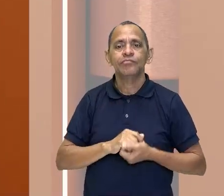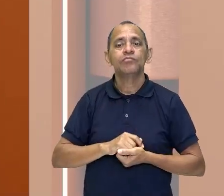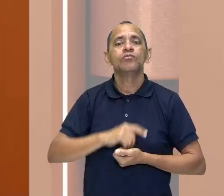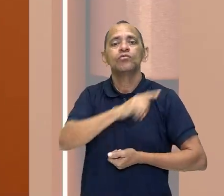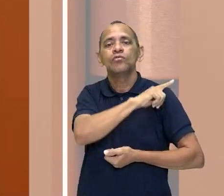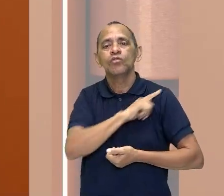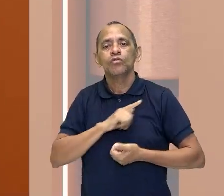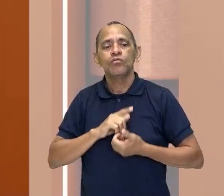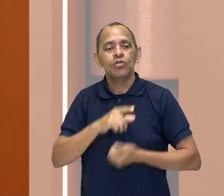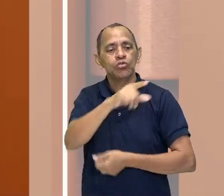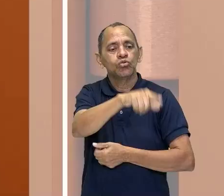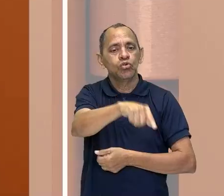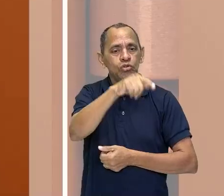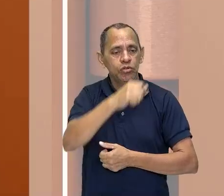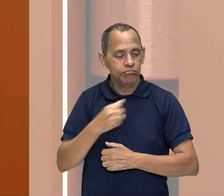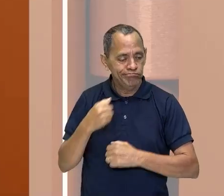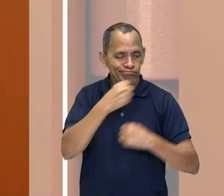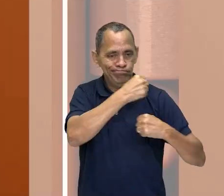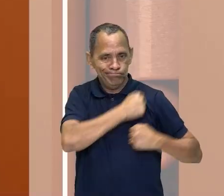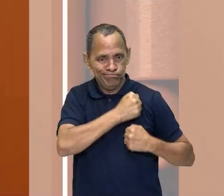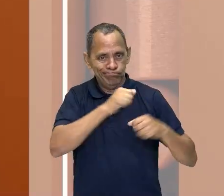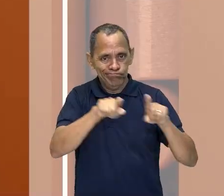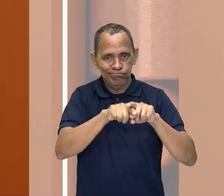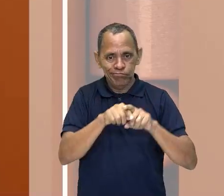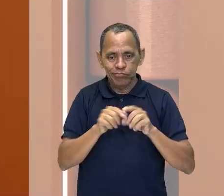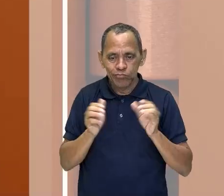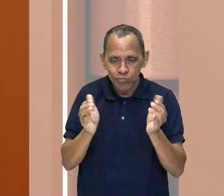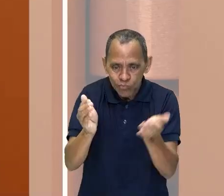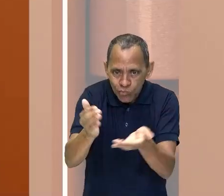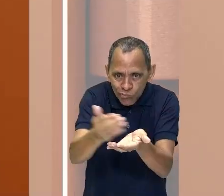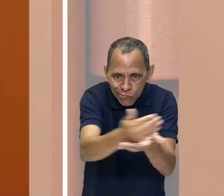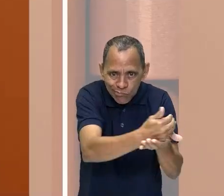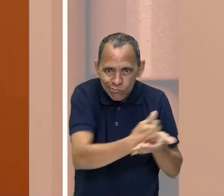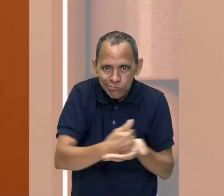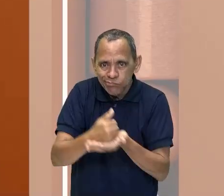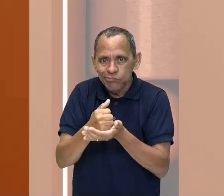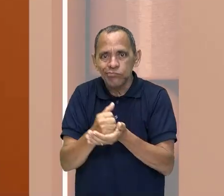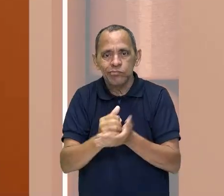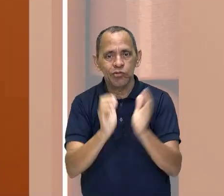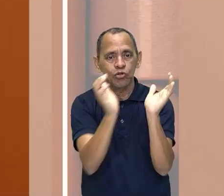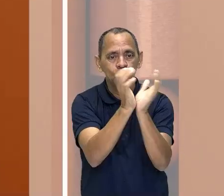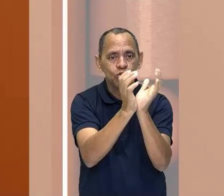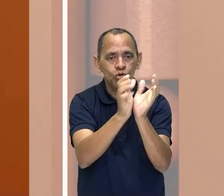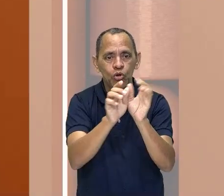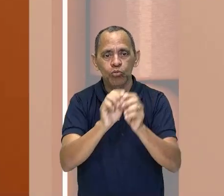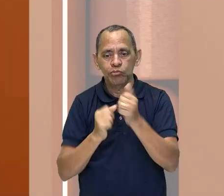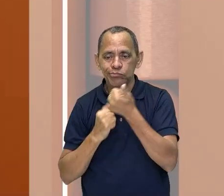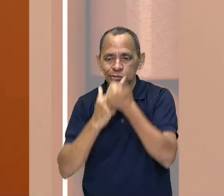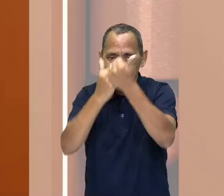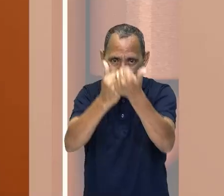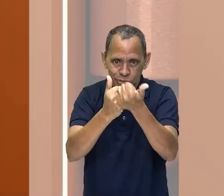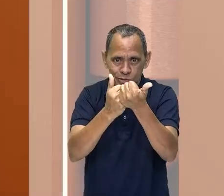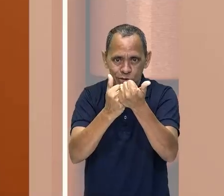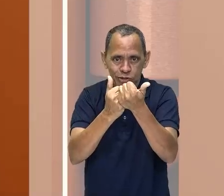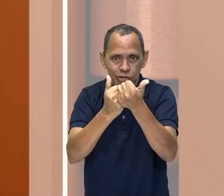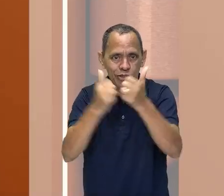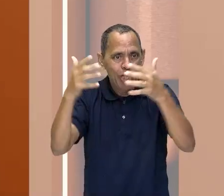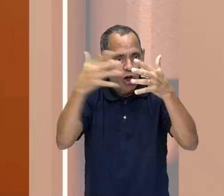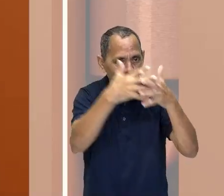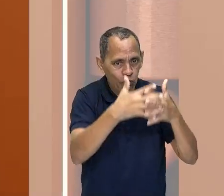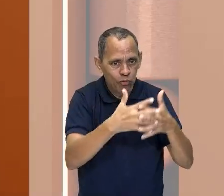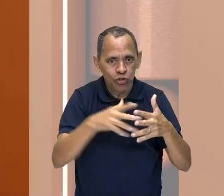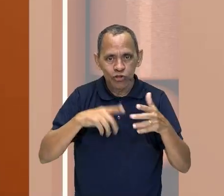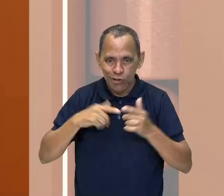fazendeiro que podia juntar milícias armadas e apoiar, em caso de conflito, o Estado, o